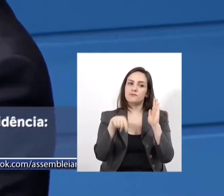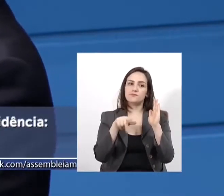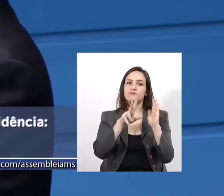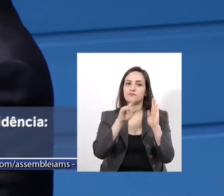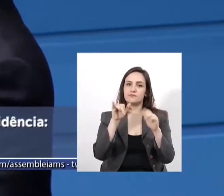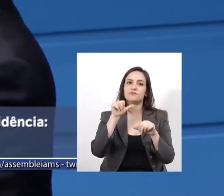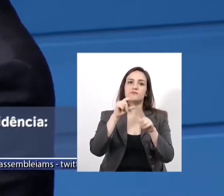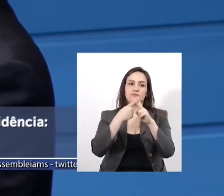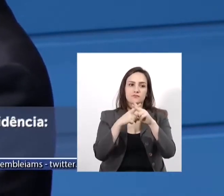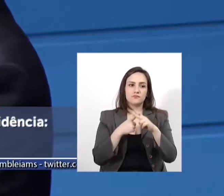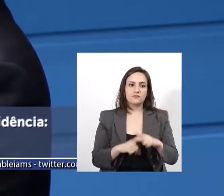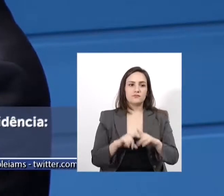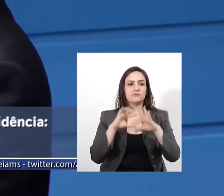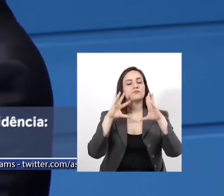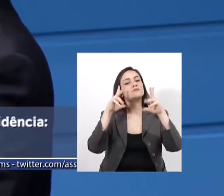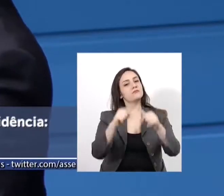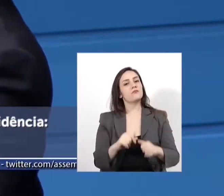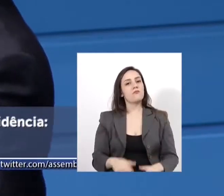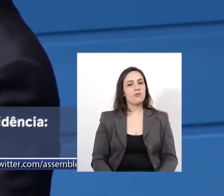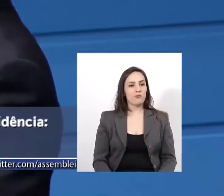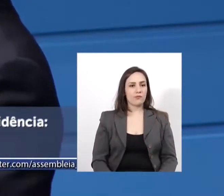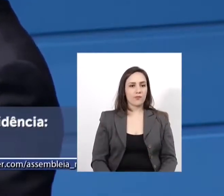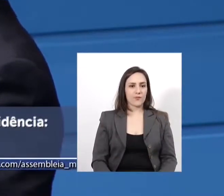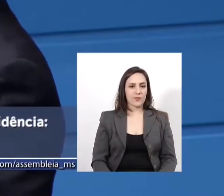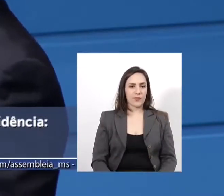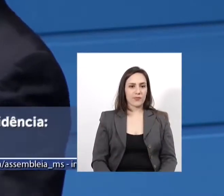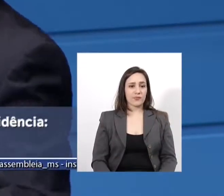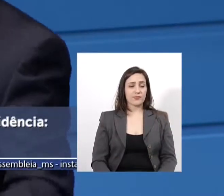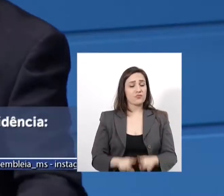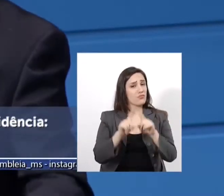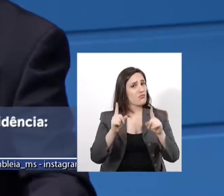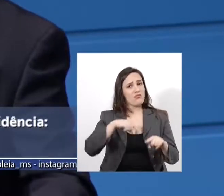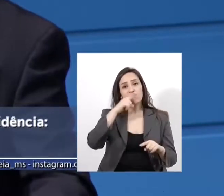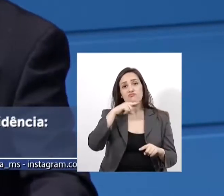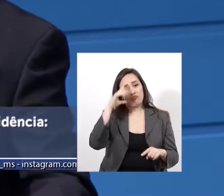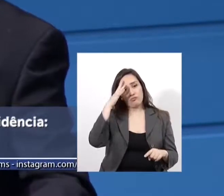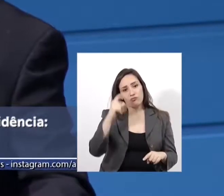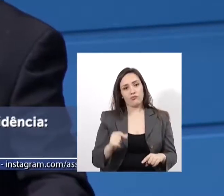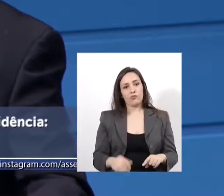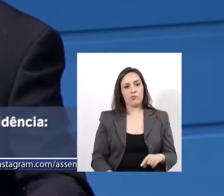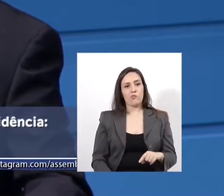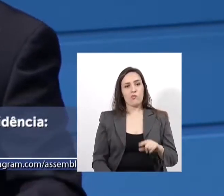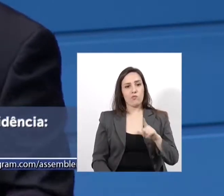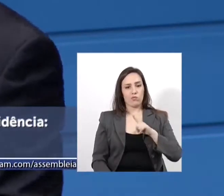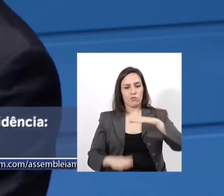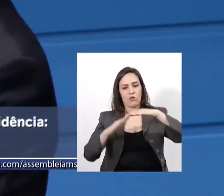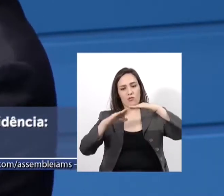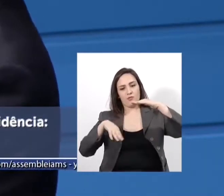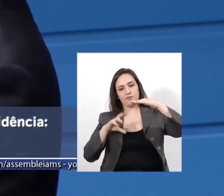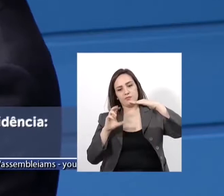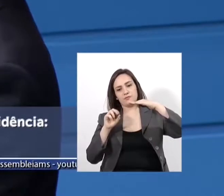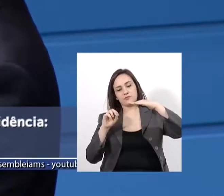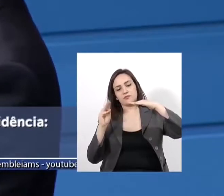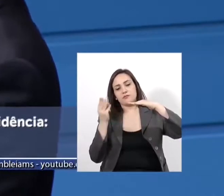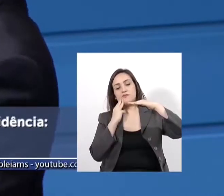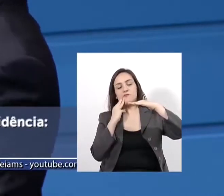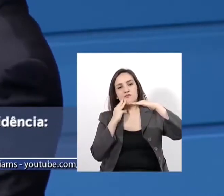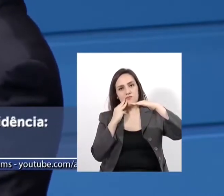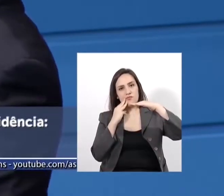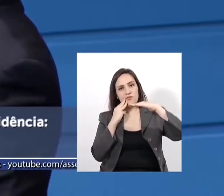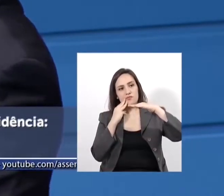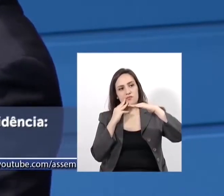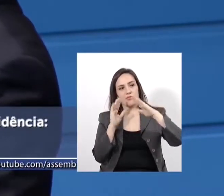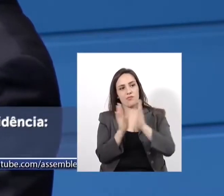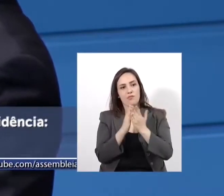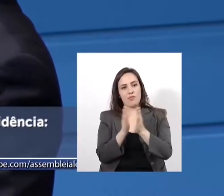como bandeira, como necessidade do nosso país, e não vai resolver os 50 milhões de pessoas abaixo da pobreza, nem os 14 milhões de desempregados